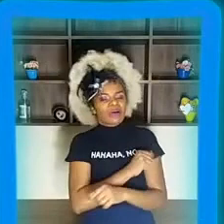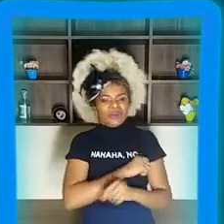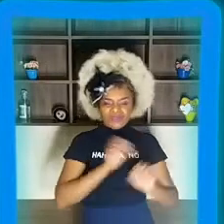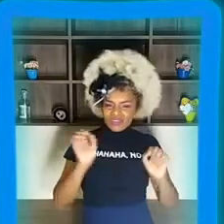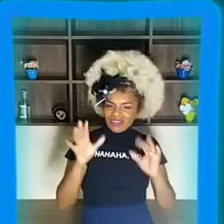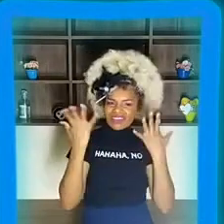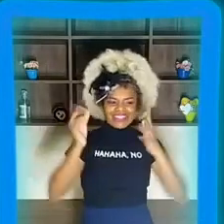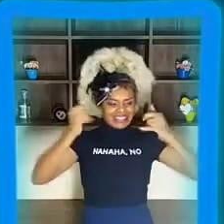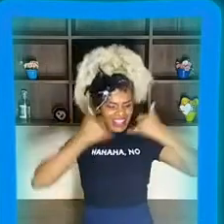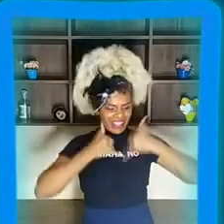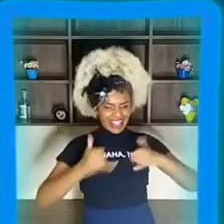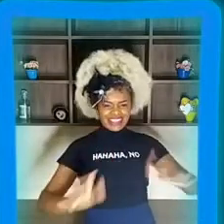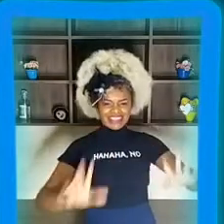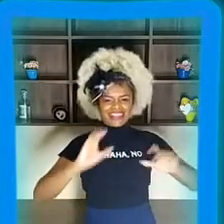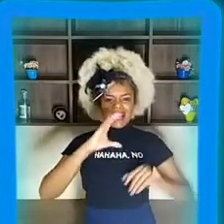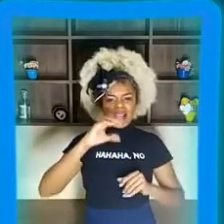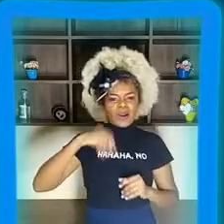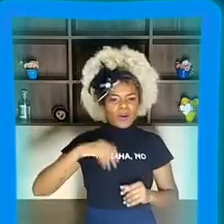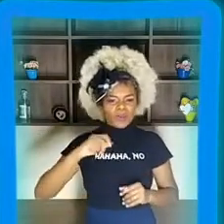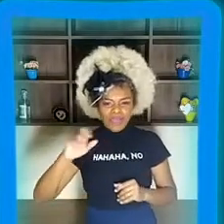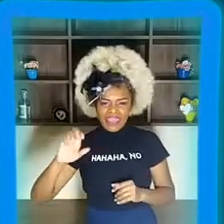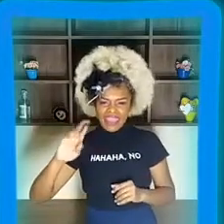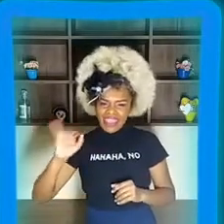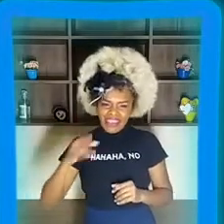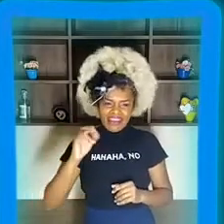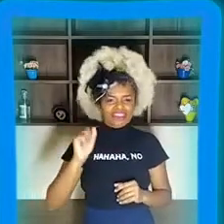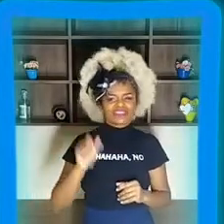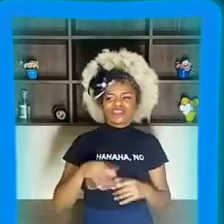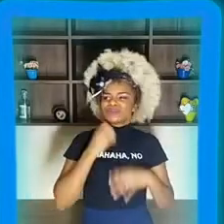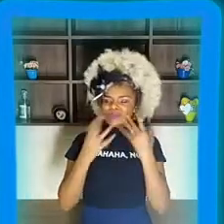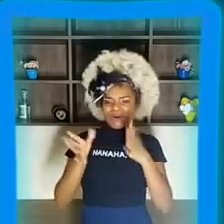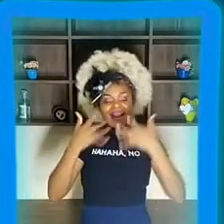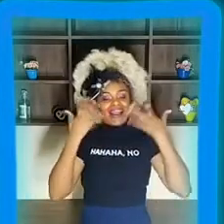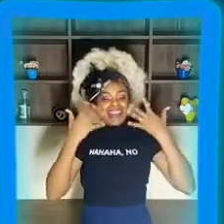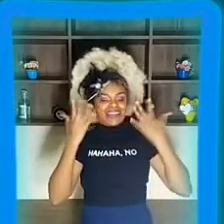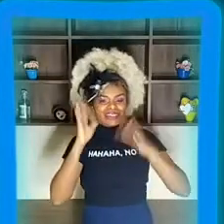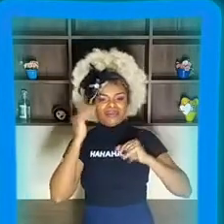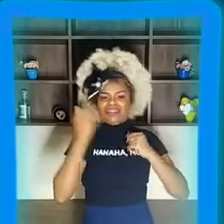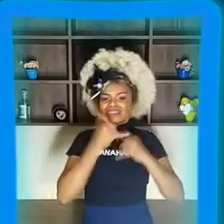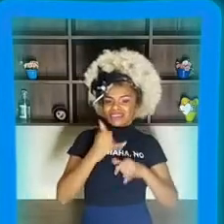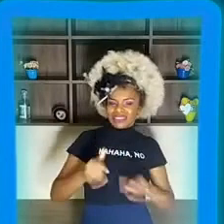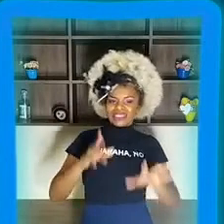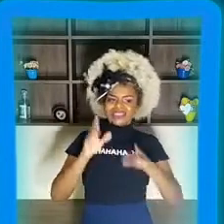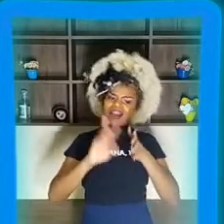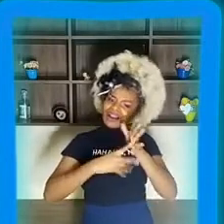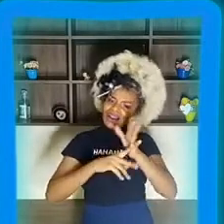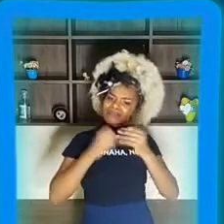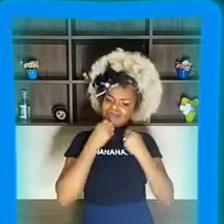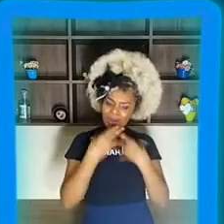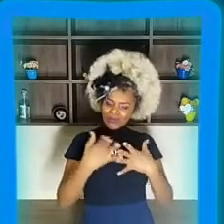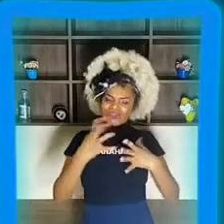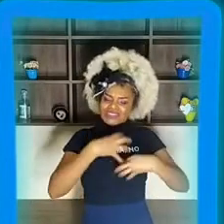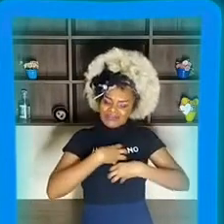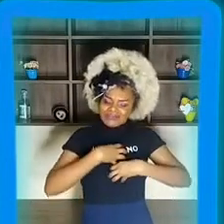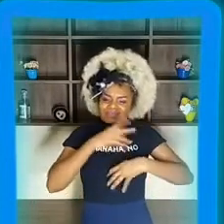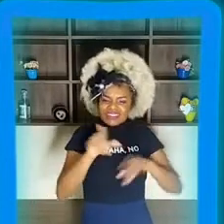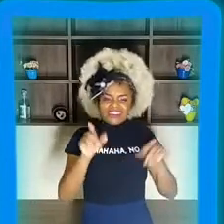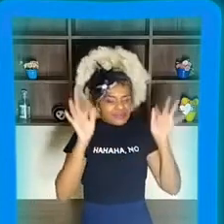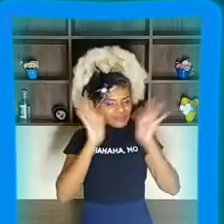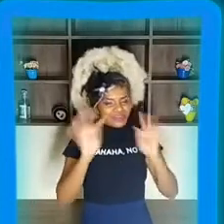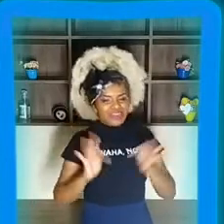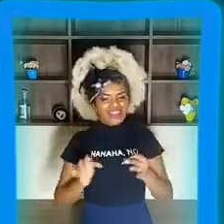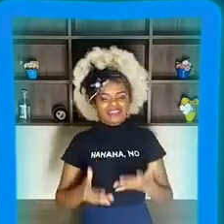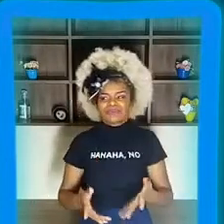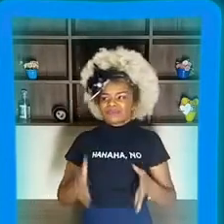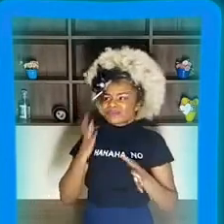essa energia da Comerj, então... É uma alegria saber que essa energia faz sentido aí pra vocês. Fico muito feliz. Nossa,